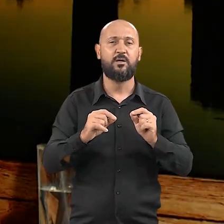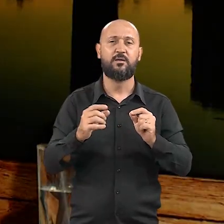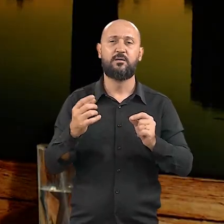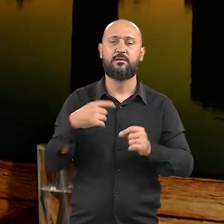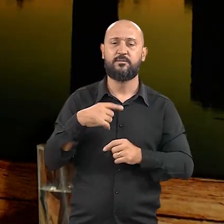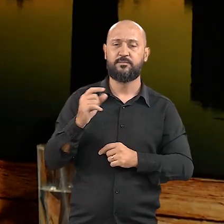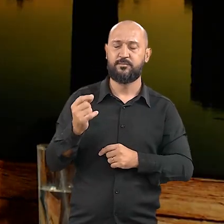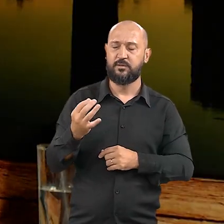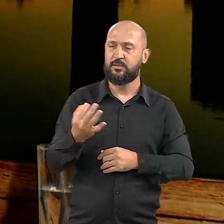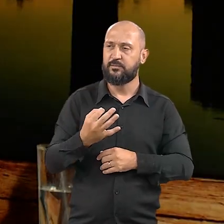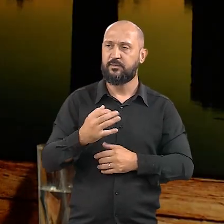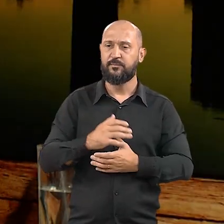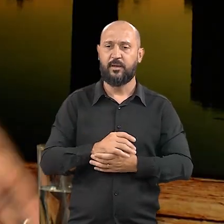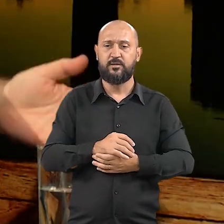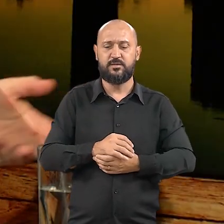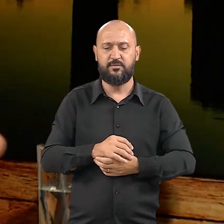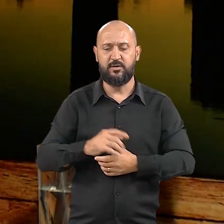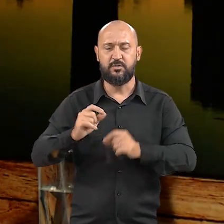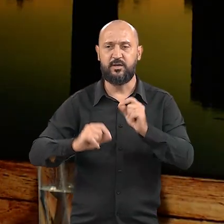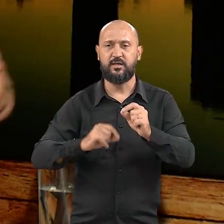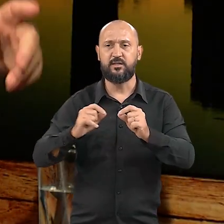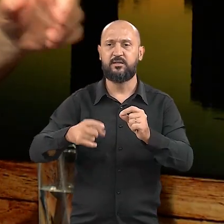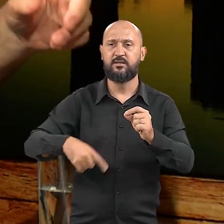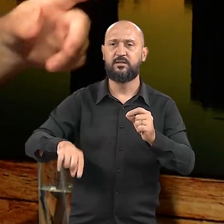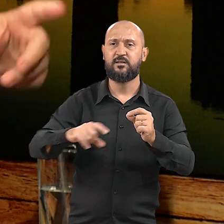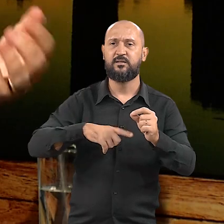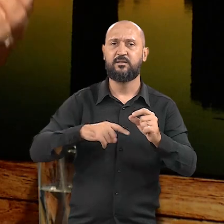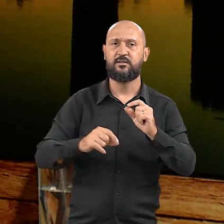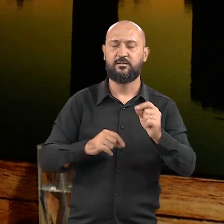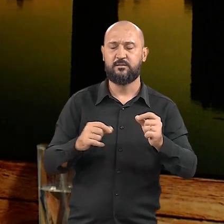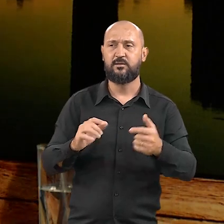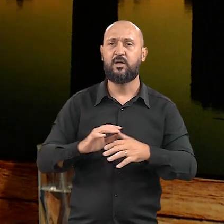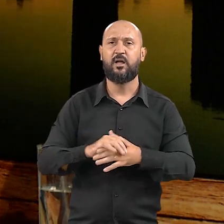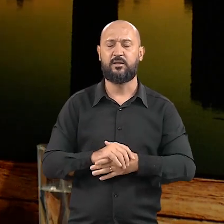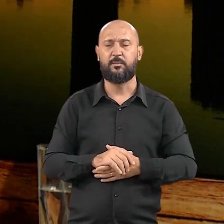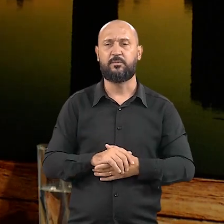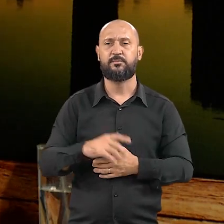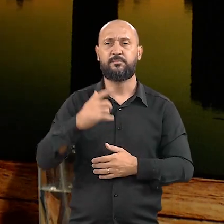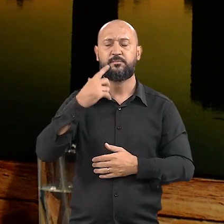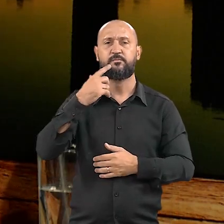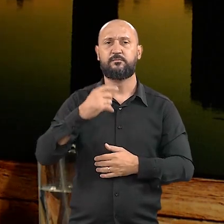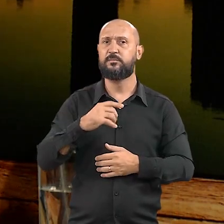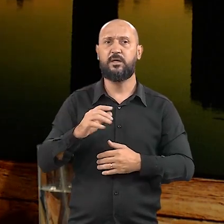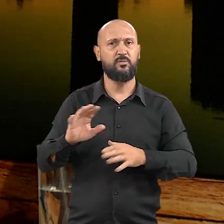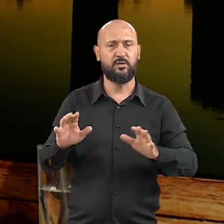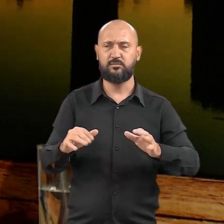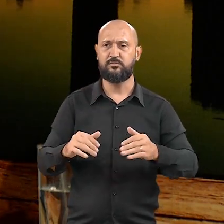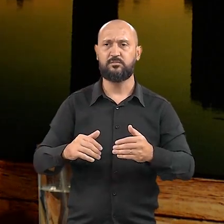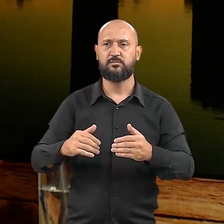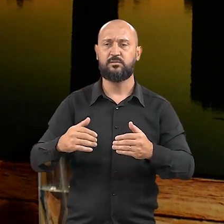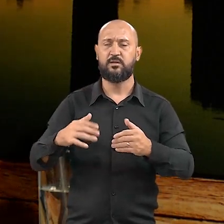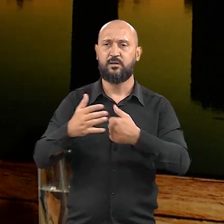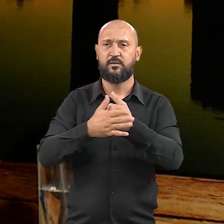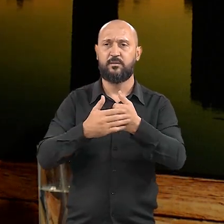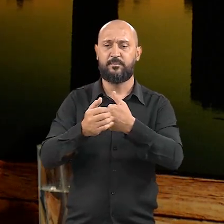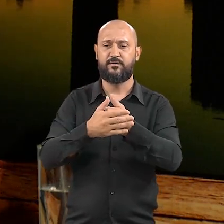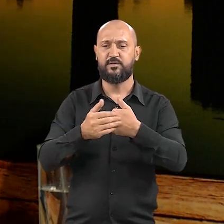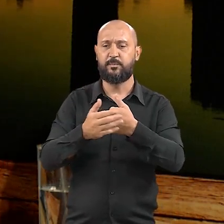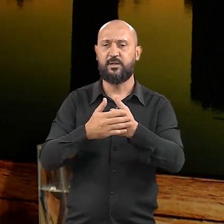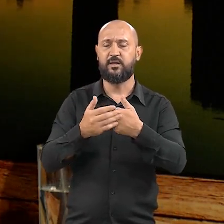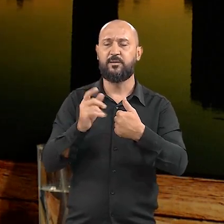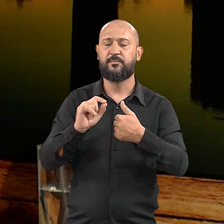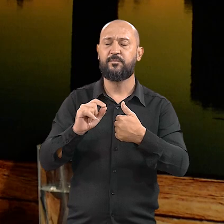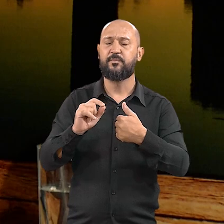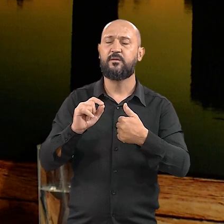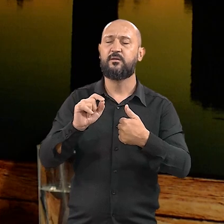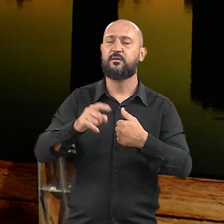é de tirar o chapéu. Enfim, isso. Aí eu falei disso porque os artesãos, desde esse tempo, eu ganhei um carinho muito grande,